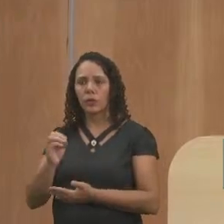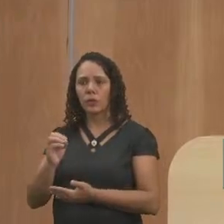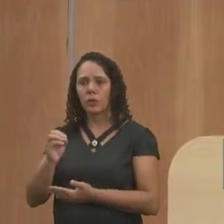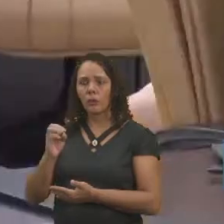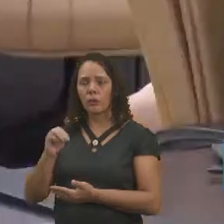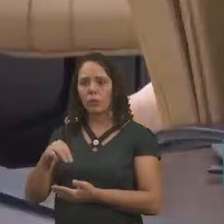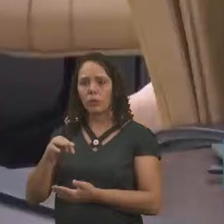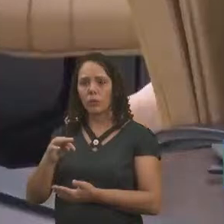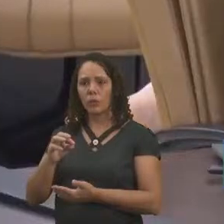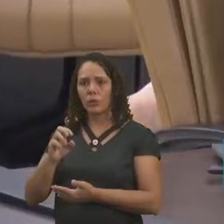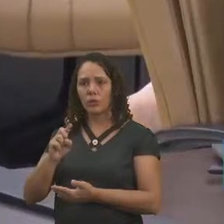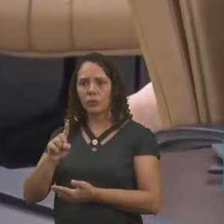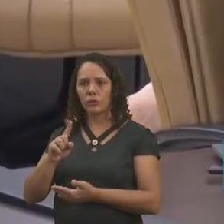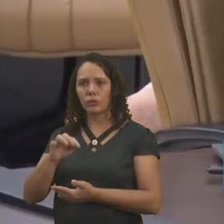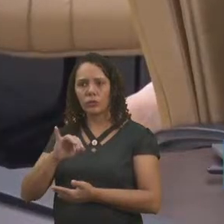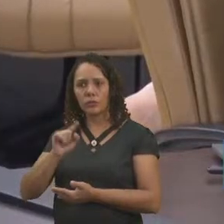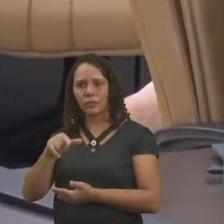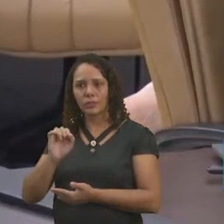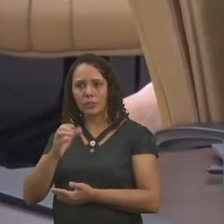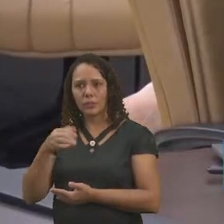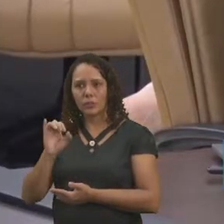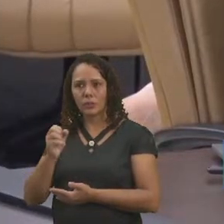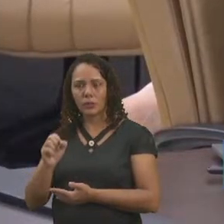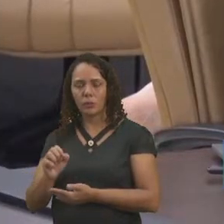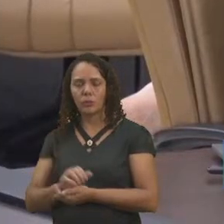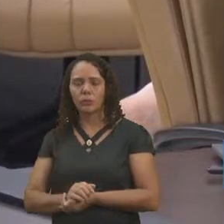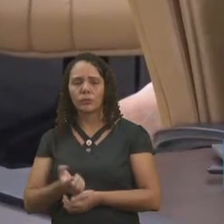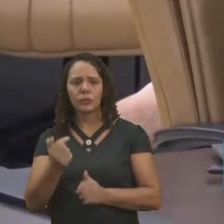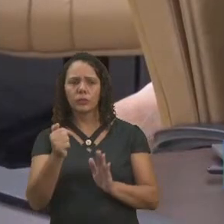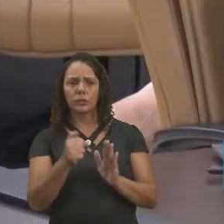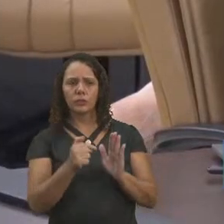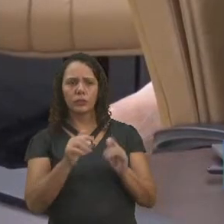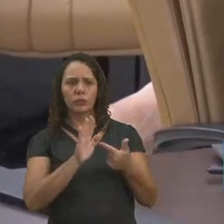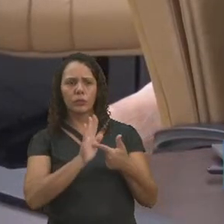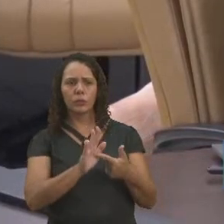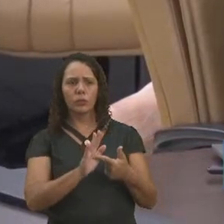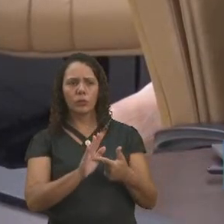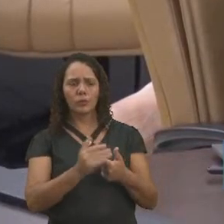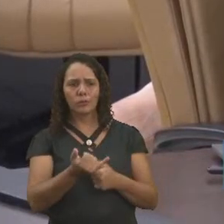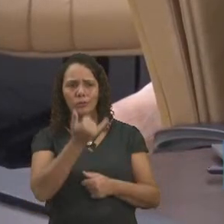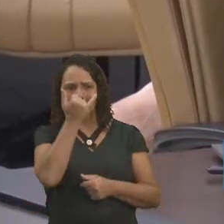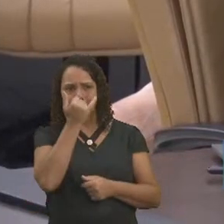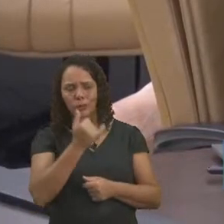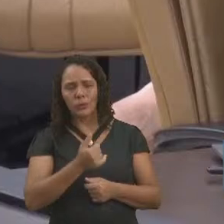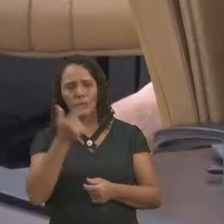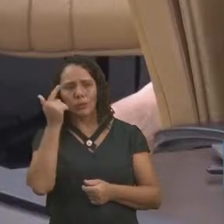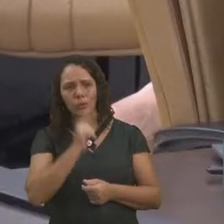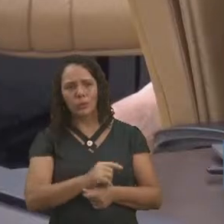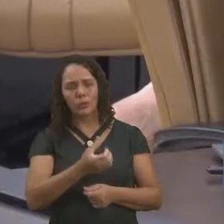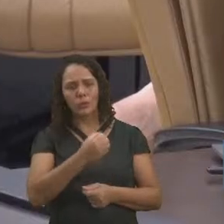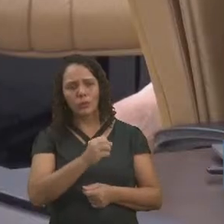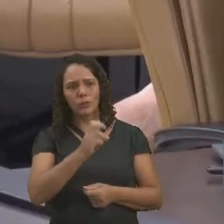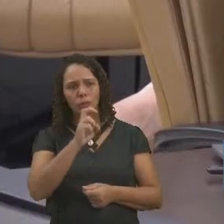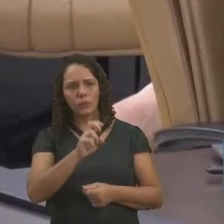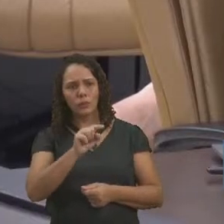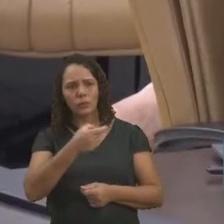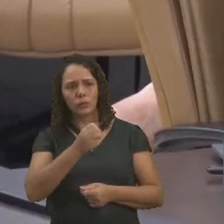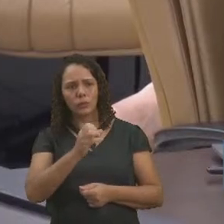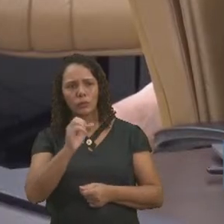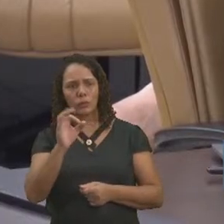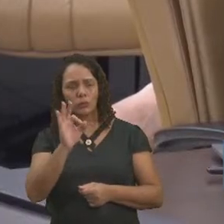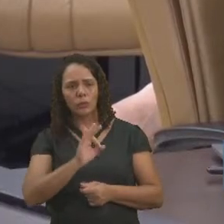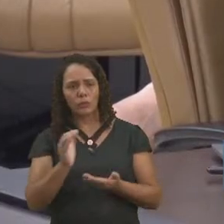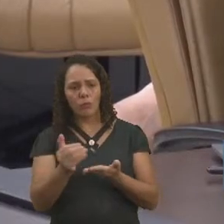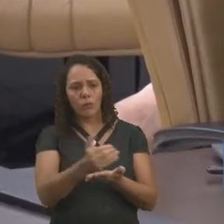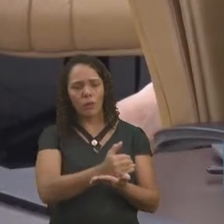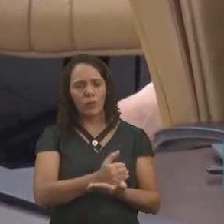Certo. Aqui na receita corrente líquida, você aponta que houve uma frustração, só conseguiu arrecadar 85,88%.